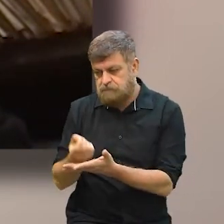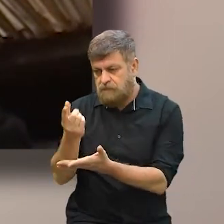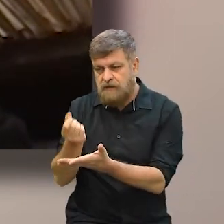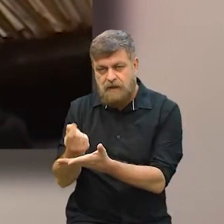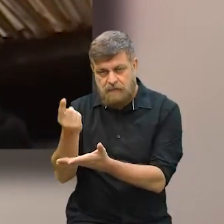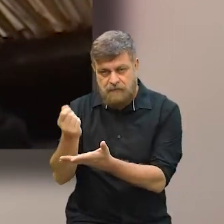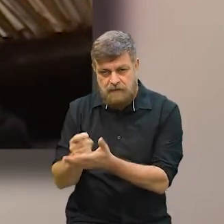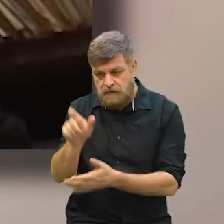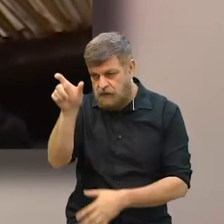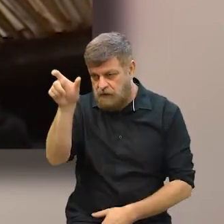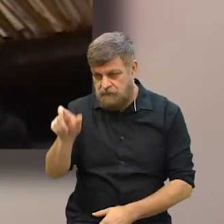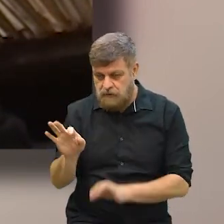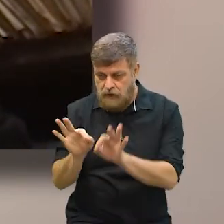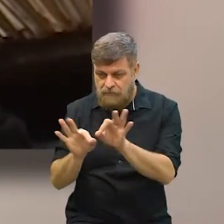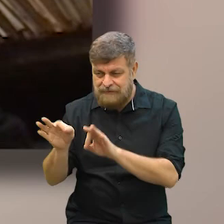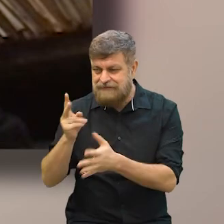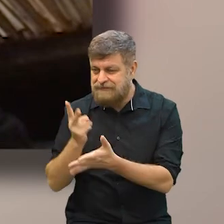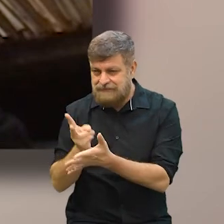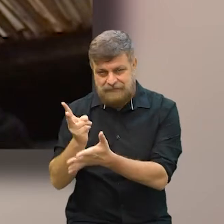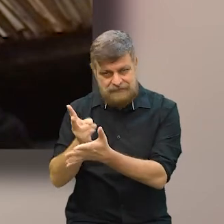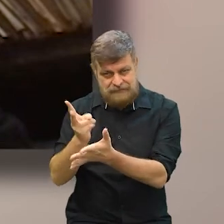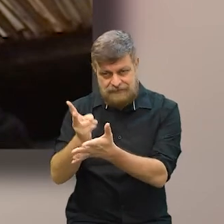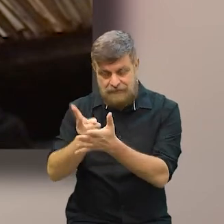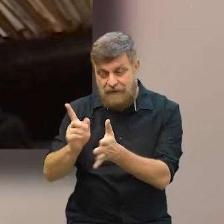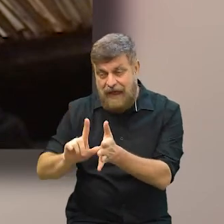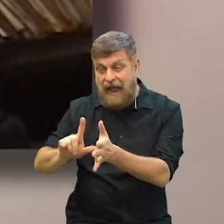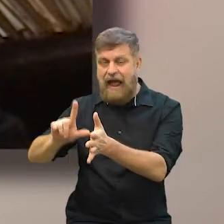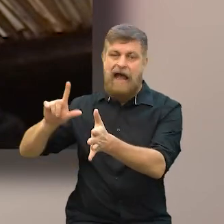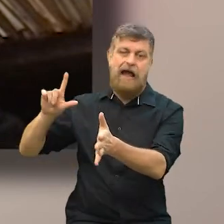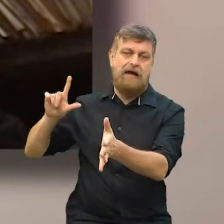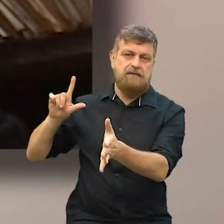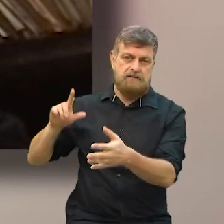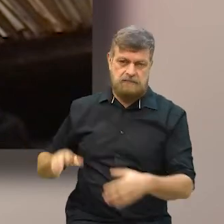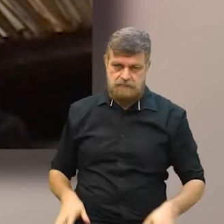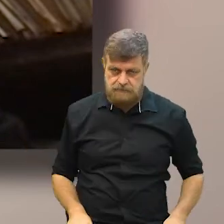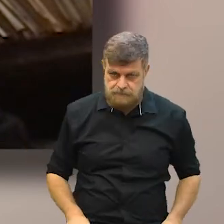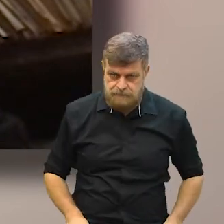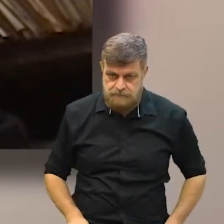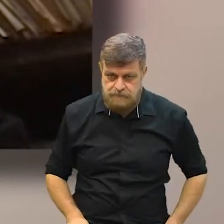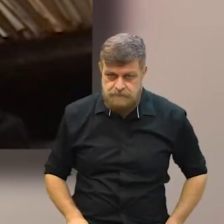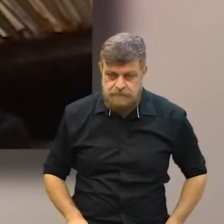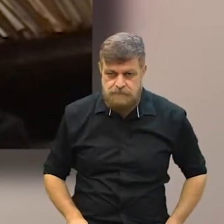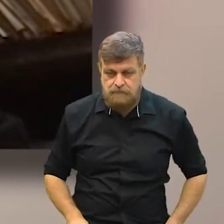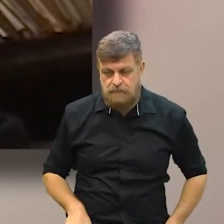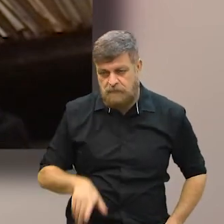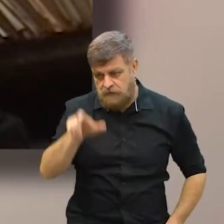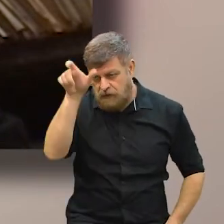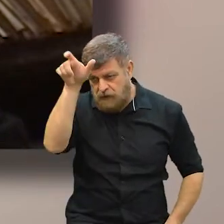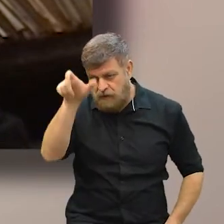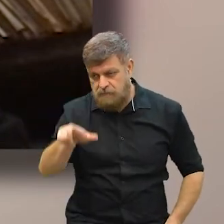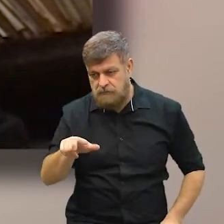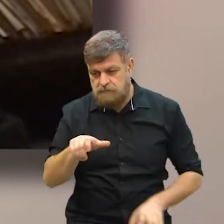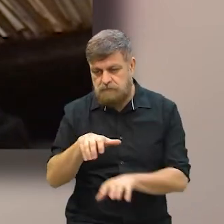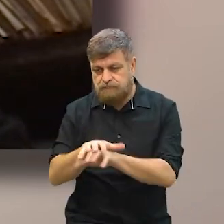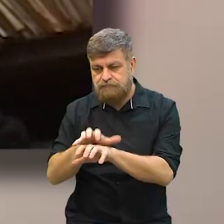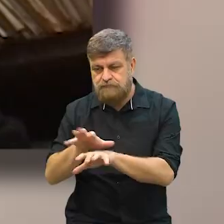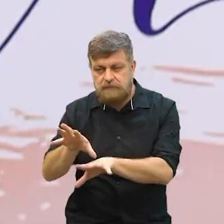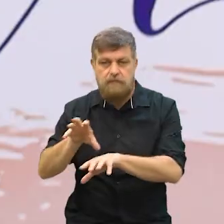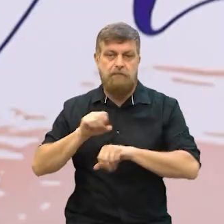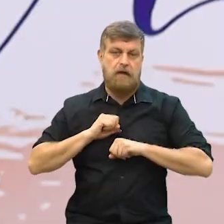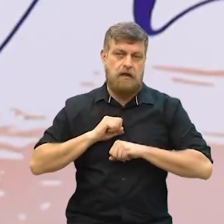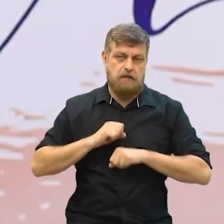como uma profilaxia permanente antes que a pessoa se